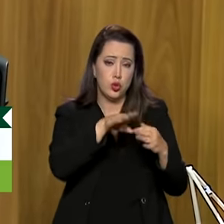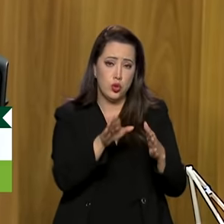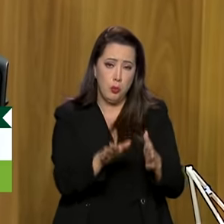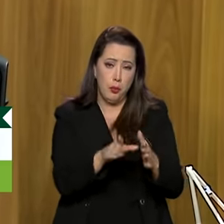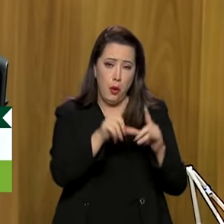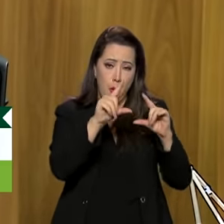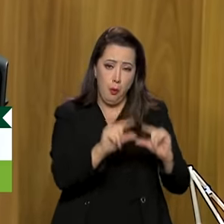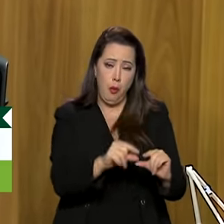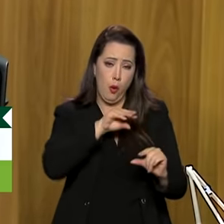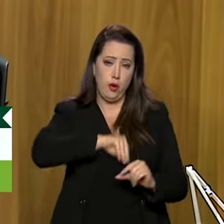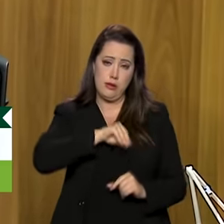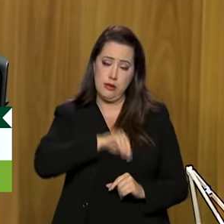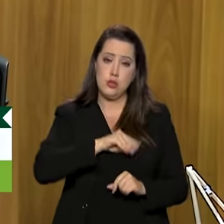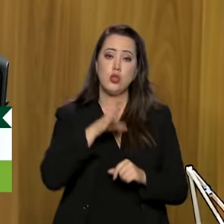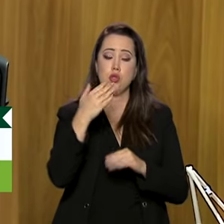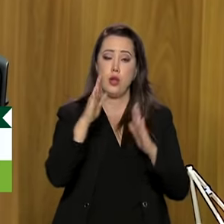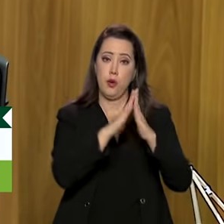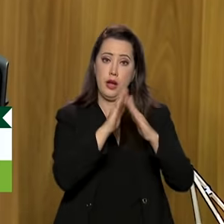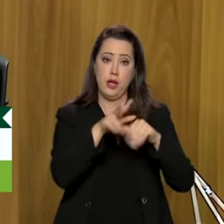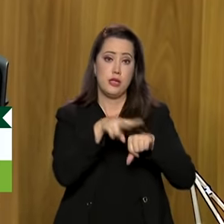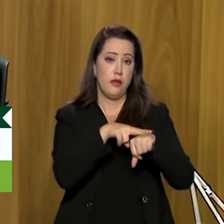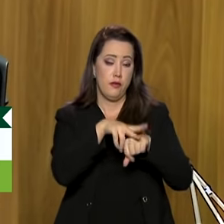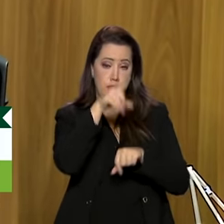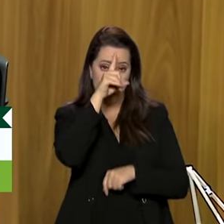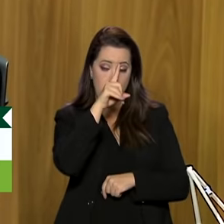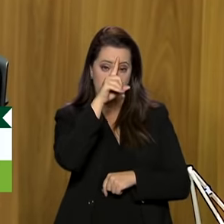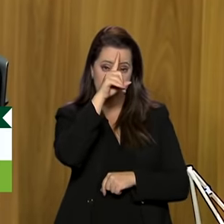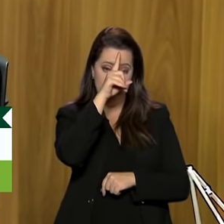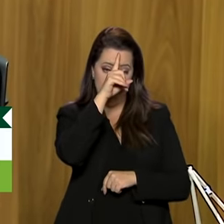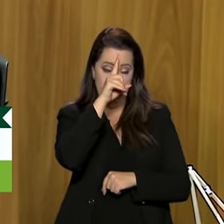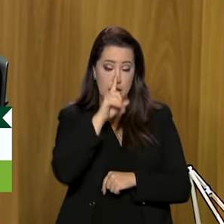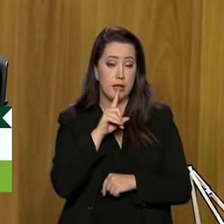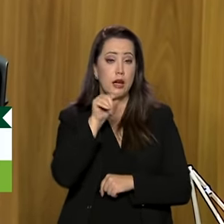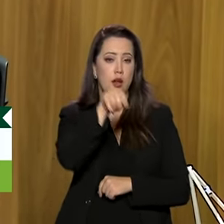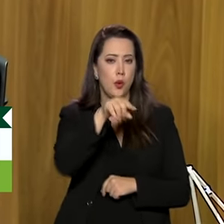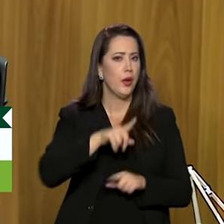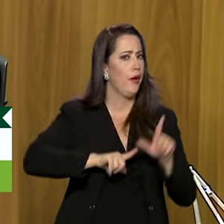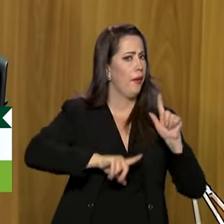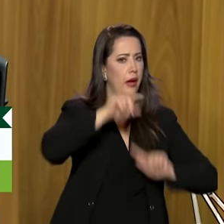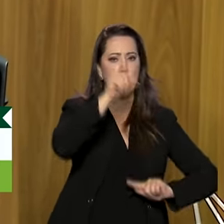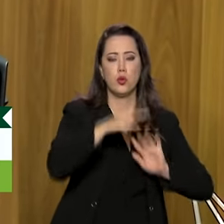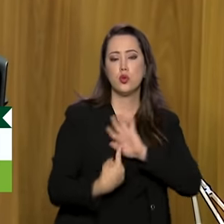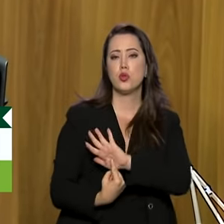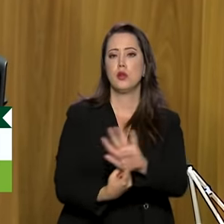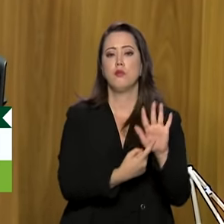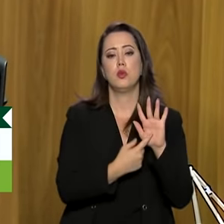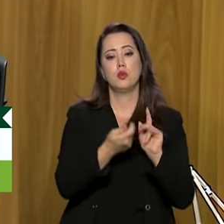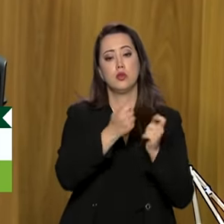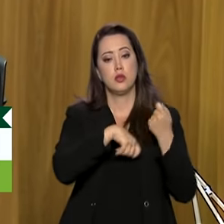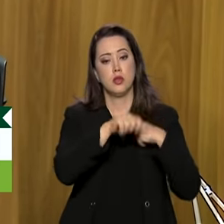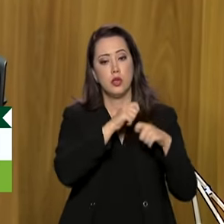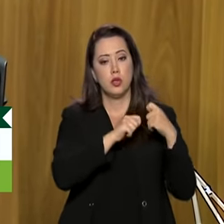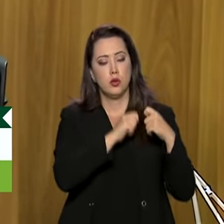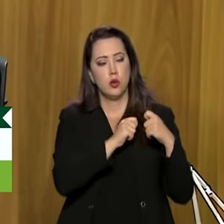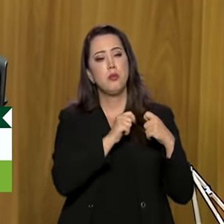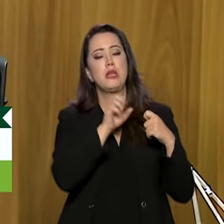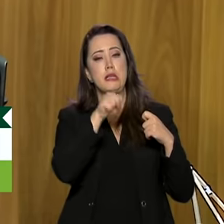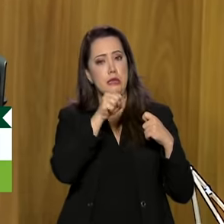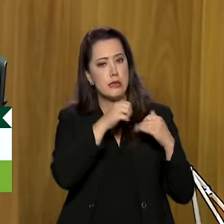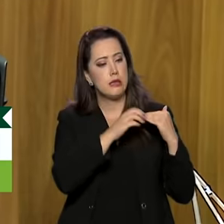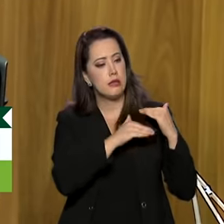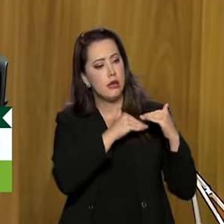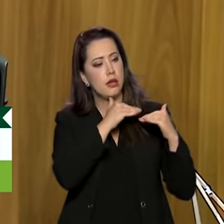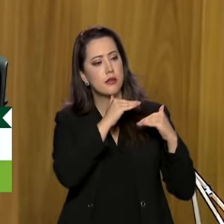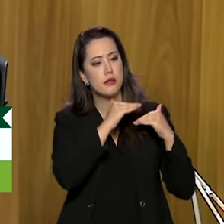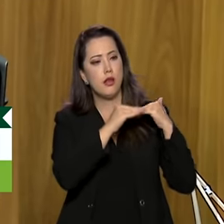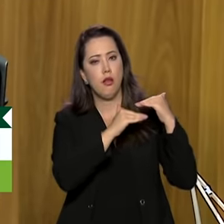verde amarela então é um recorde o quê de novo demonstra que a economia vai está crescendo